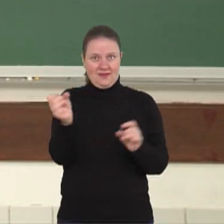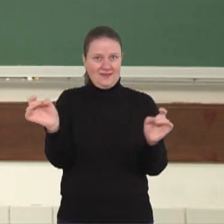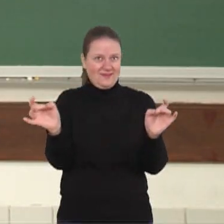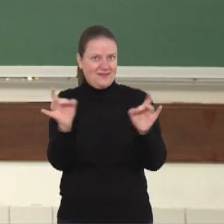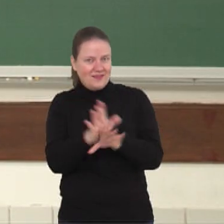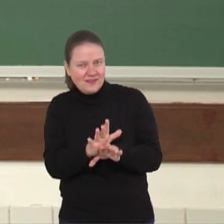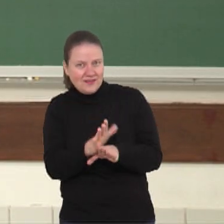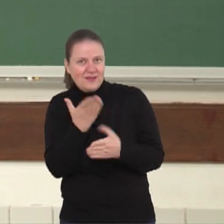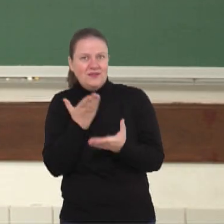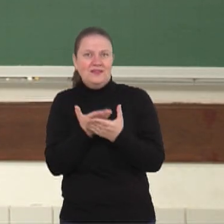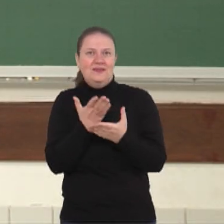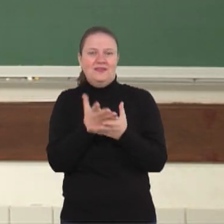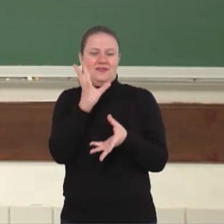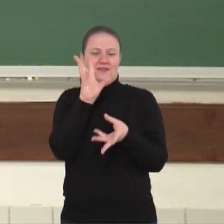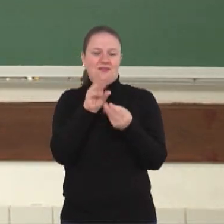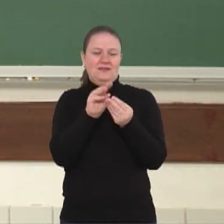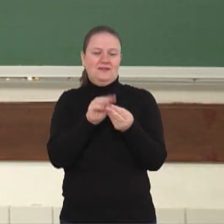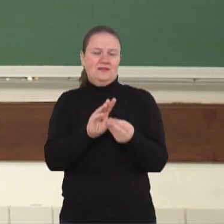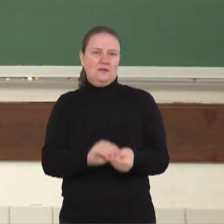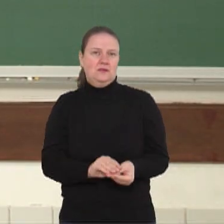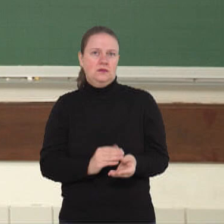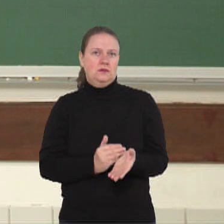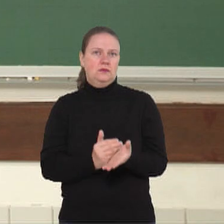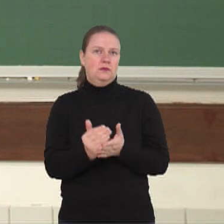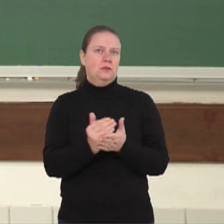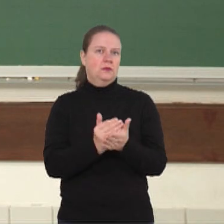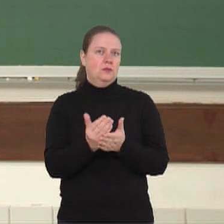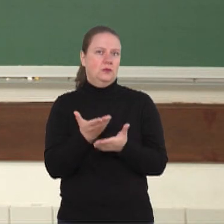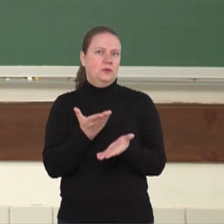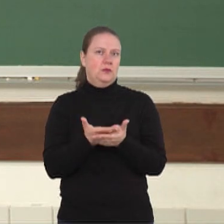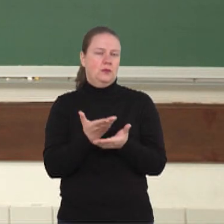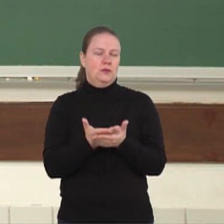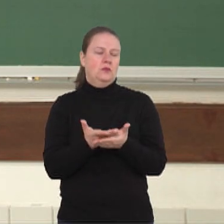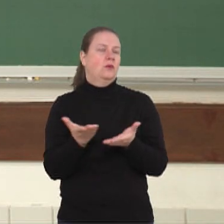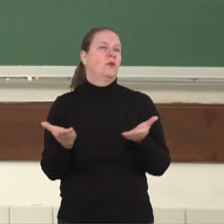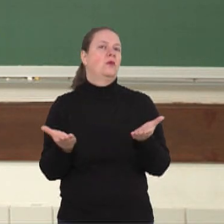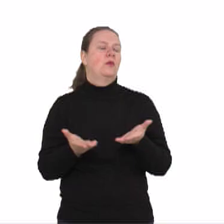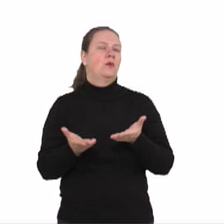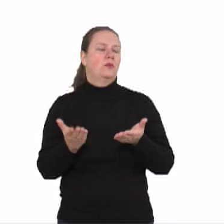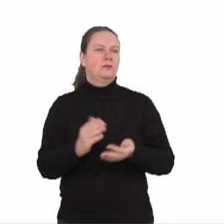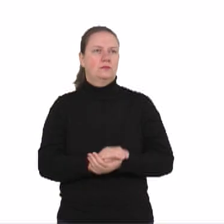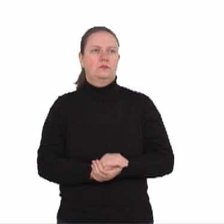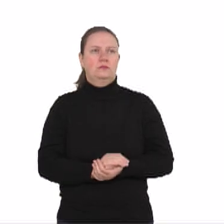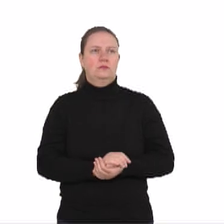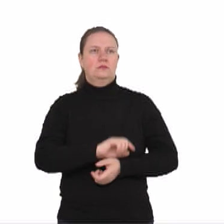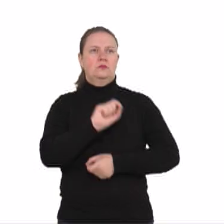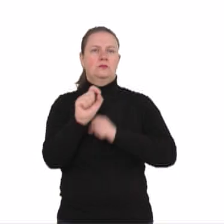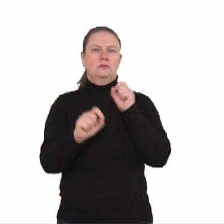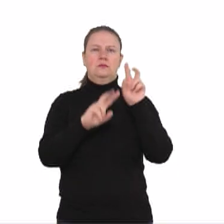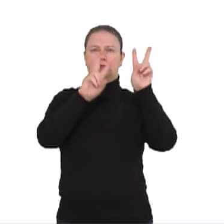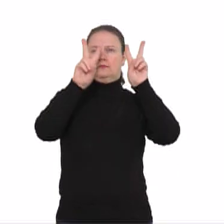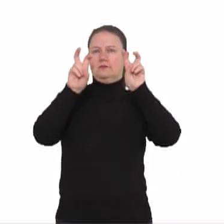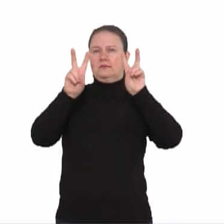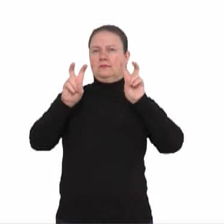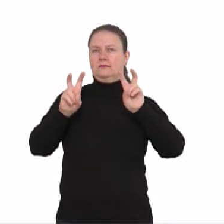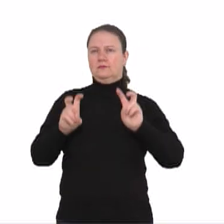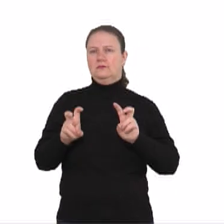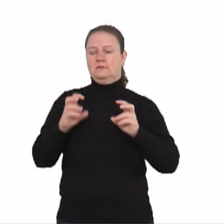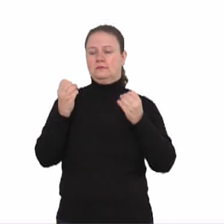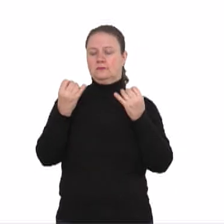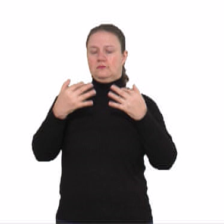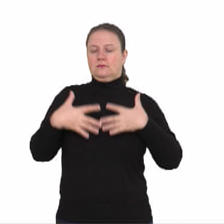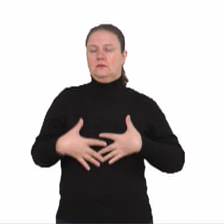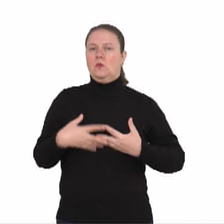estudo de resenha, tá bom? Aí para esse começo de conversa sobre o gênero. Observe os títulos das resenhas e explique